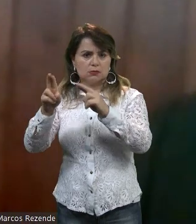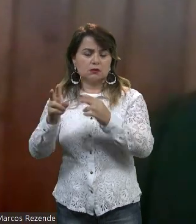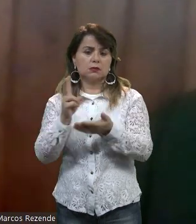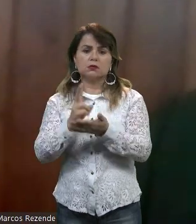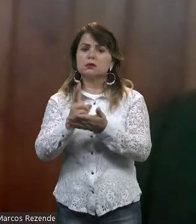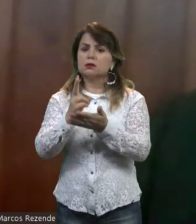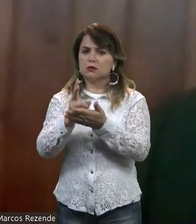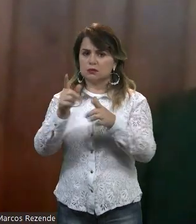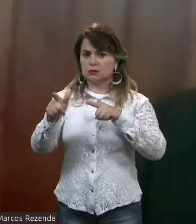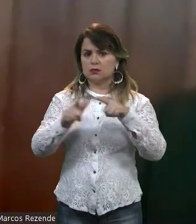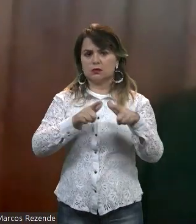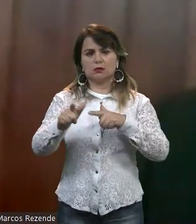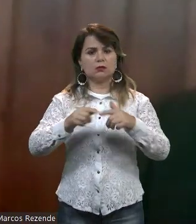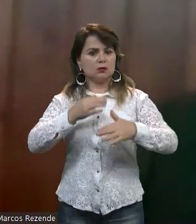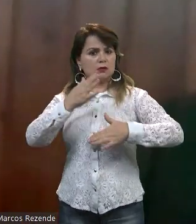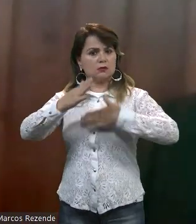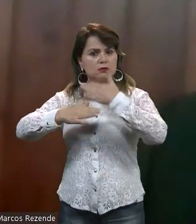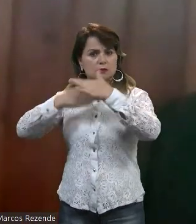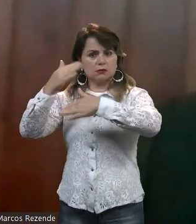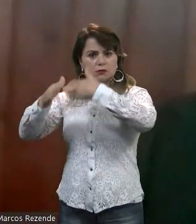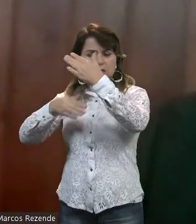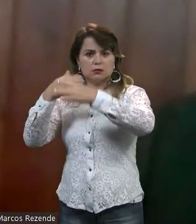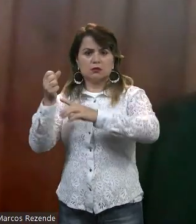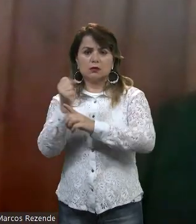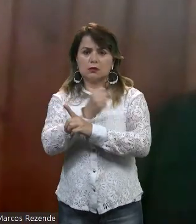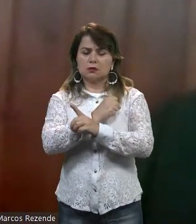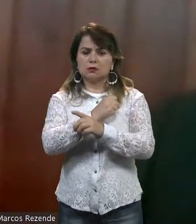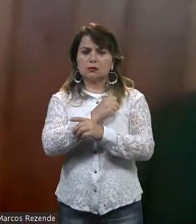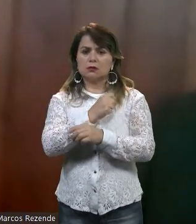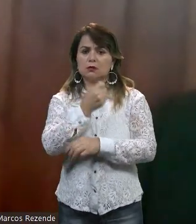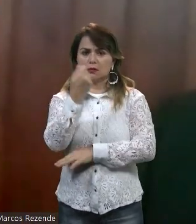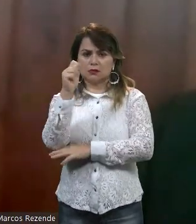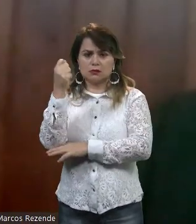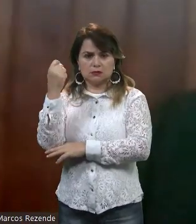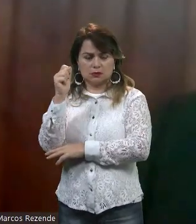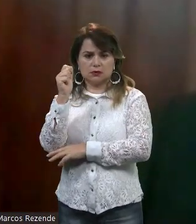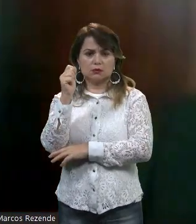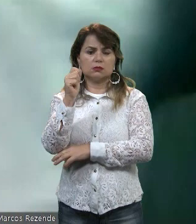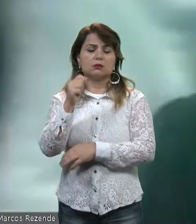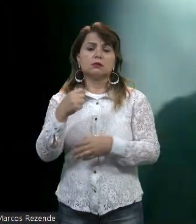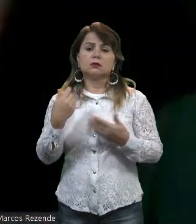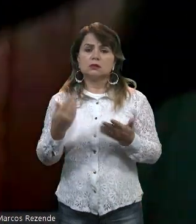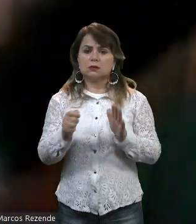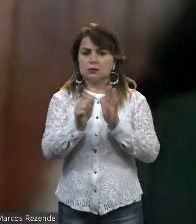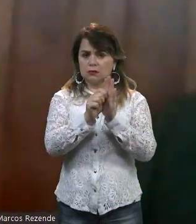apresentado, desenvolvido nas suas atividades e colocado